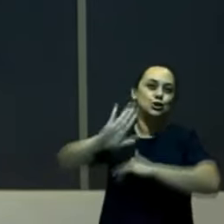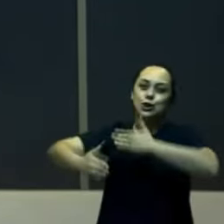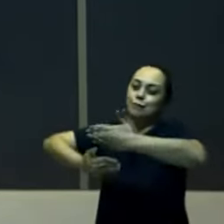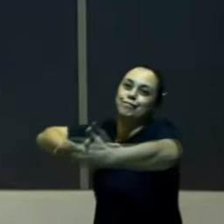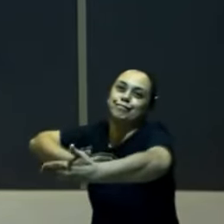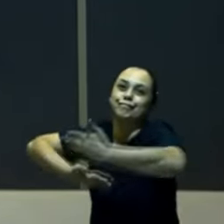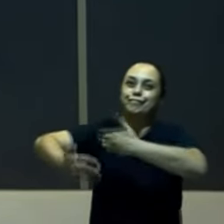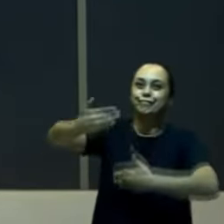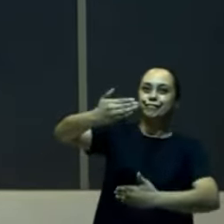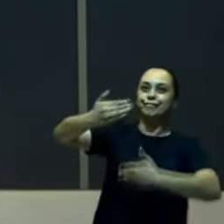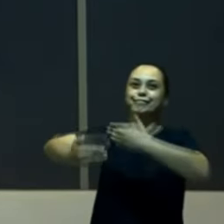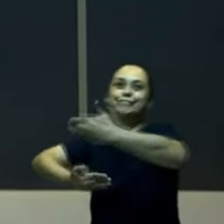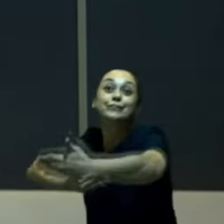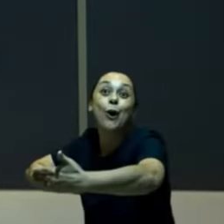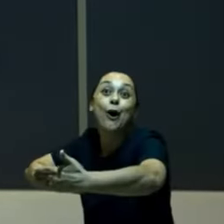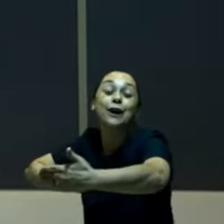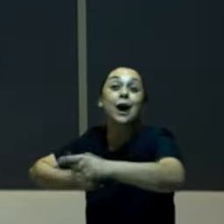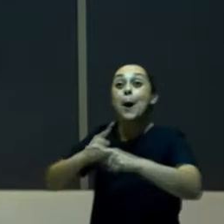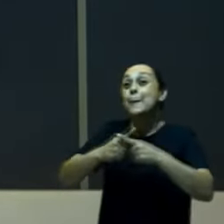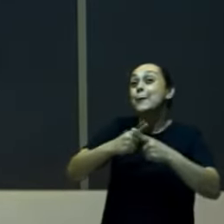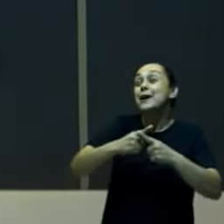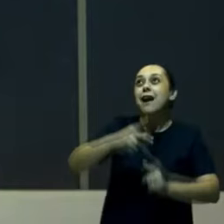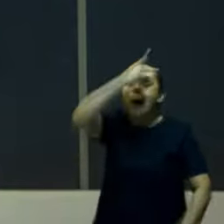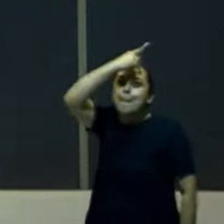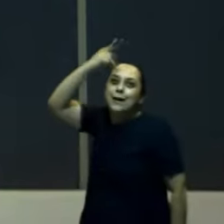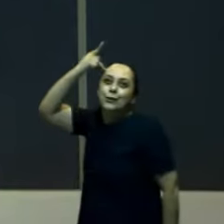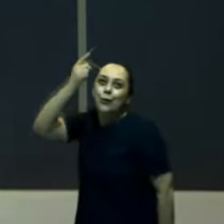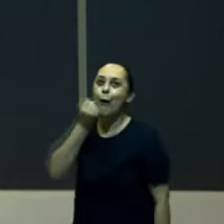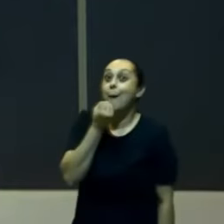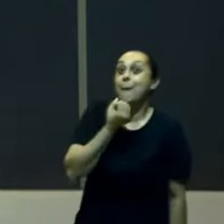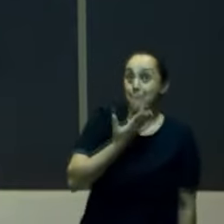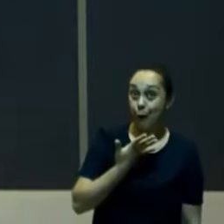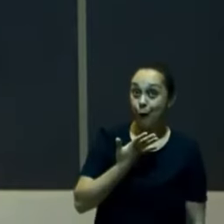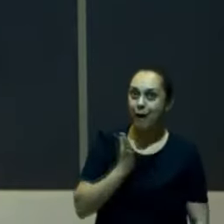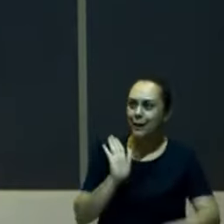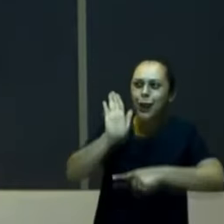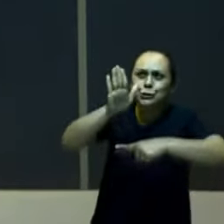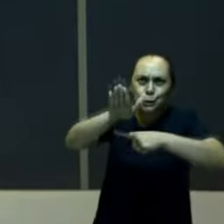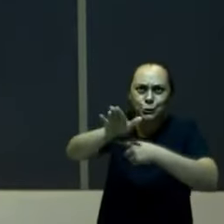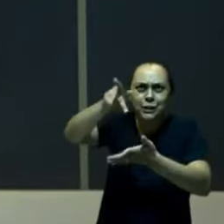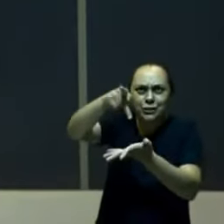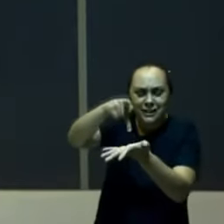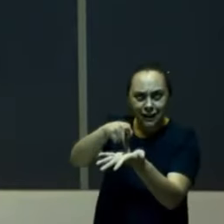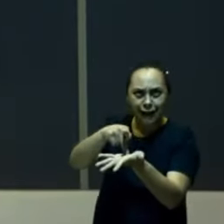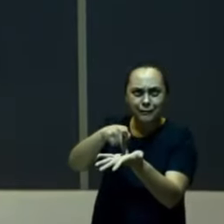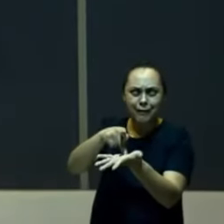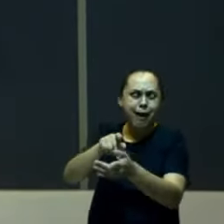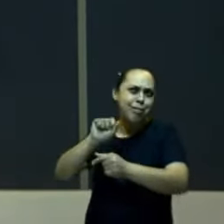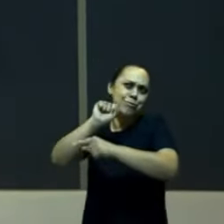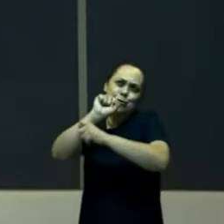Compartilhar dos recursos que Deus te deu. E quando eu falo recursos, eu não estou falando só de recursos financeiros.